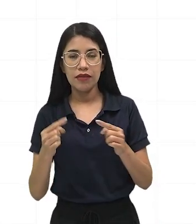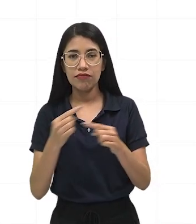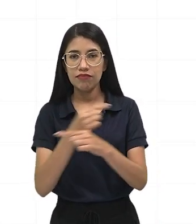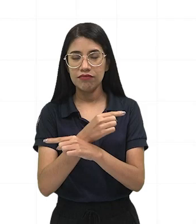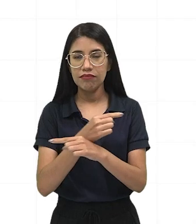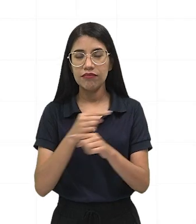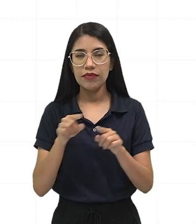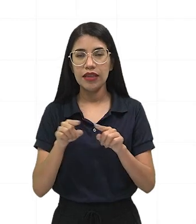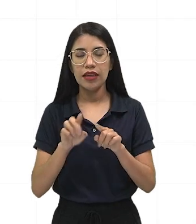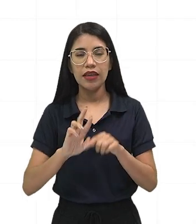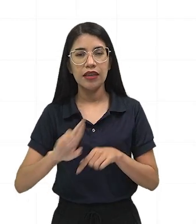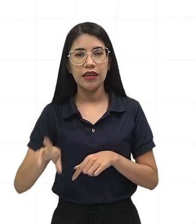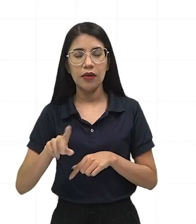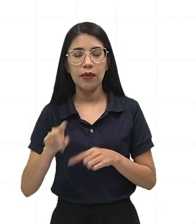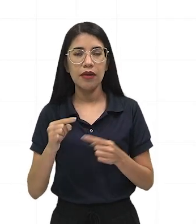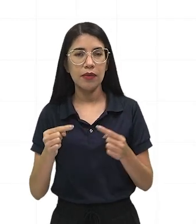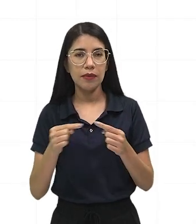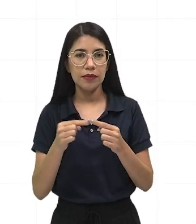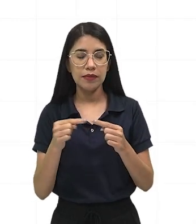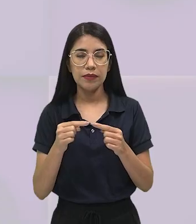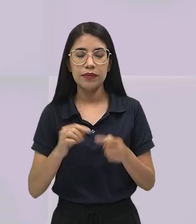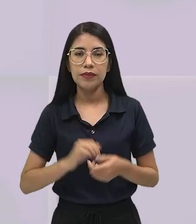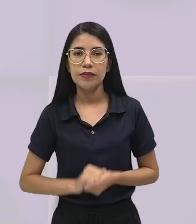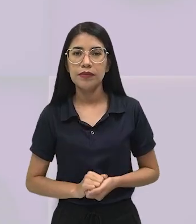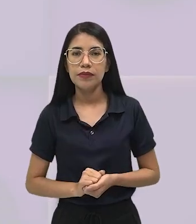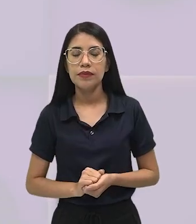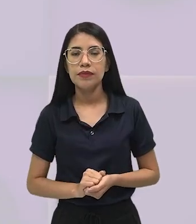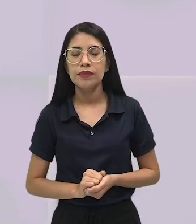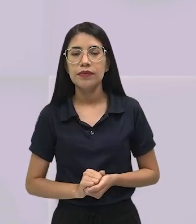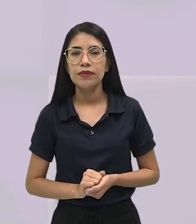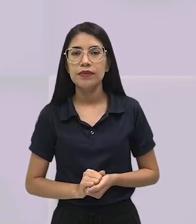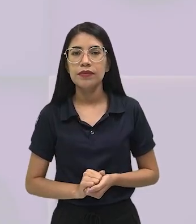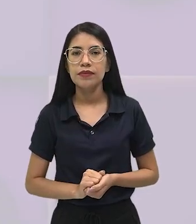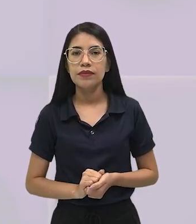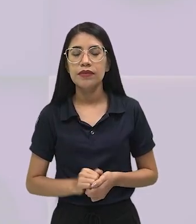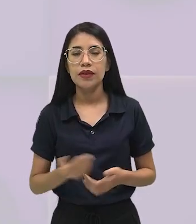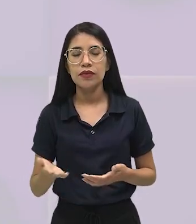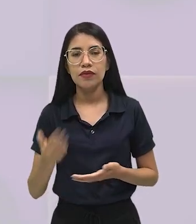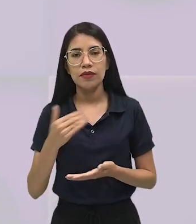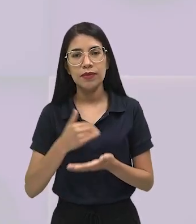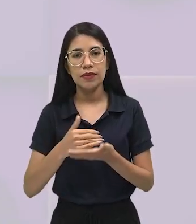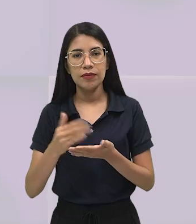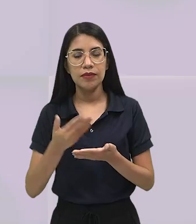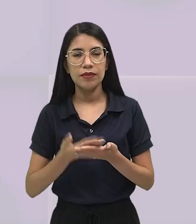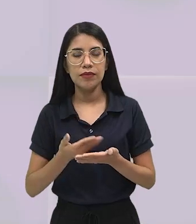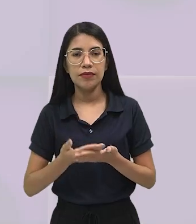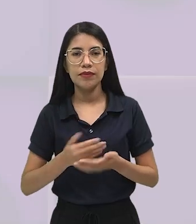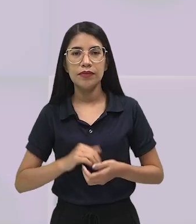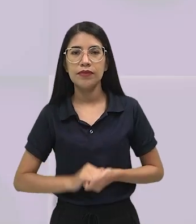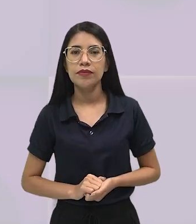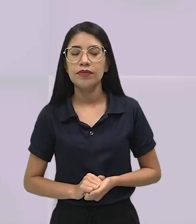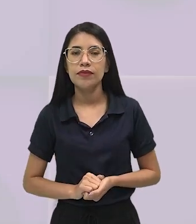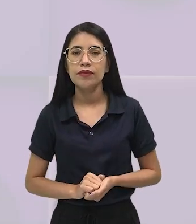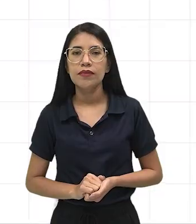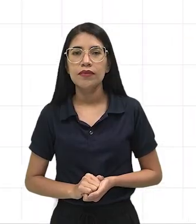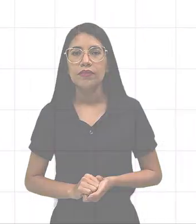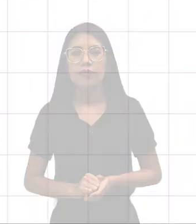e grandezas não proporcionais. Muito bem, te convido agora, venha para a nossa aula.